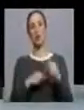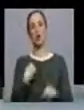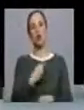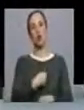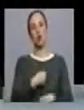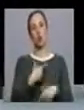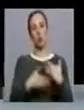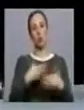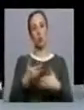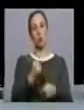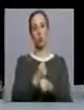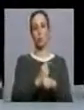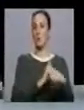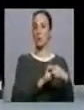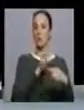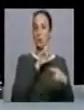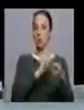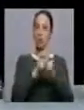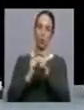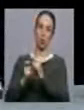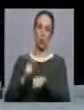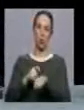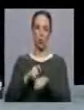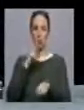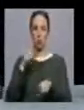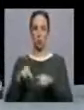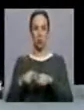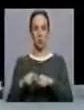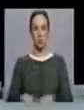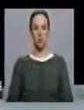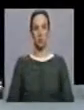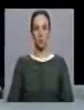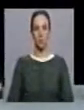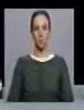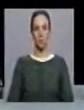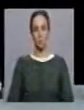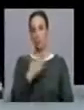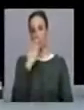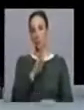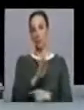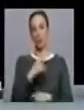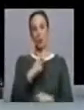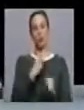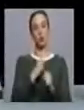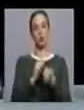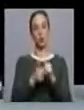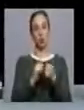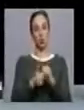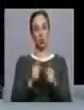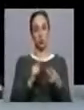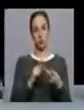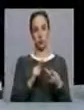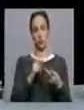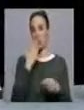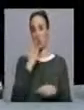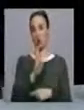produtivos se alternar mos com um momento de pausa podem ser por exemplo com exercício podem ser por